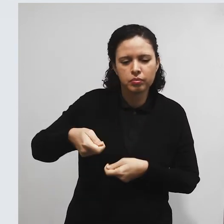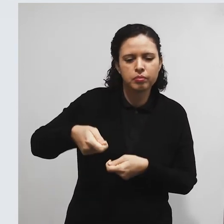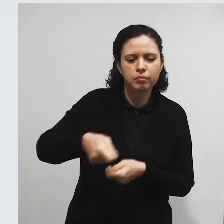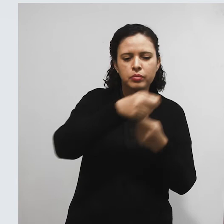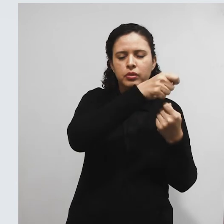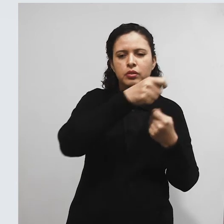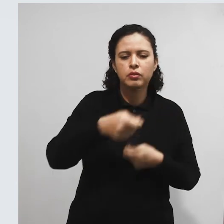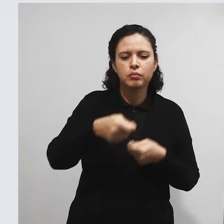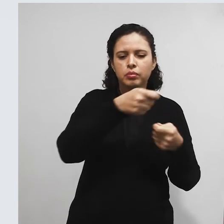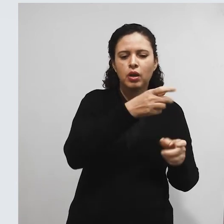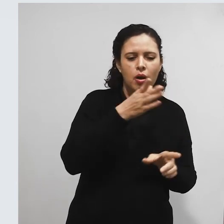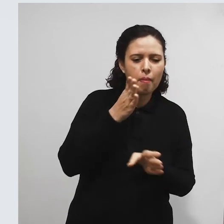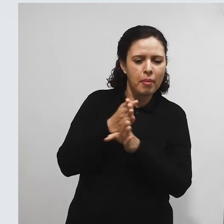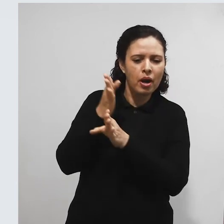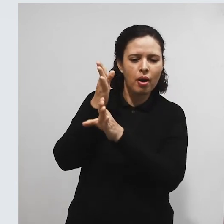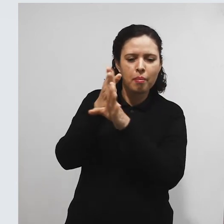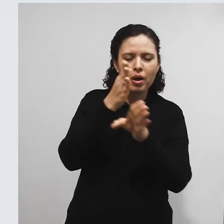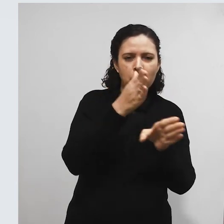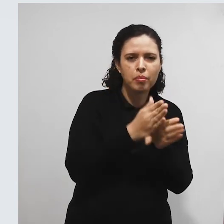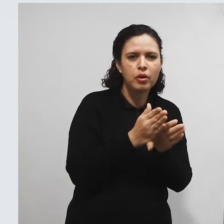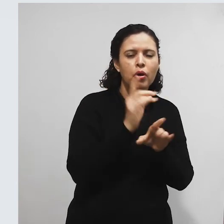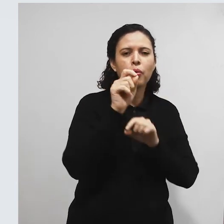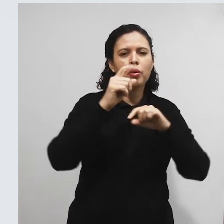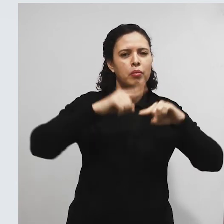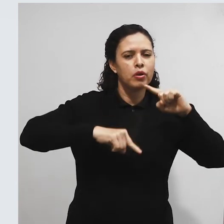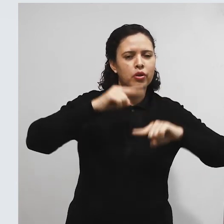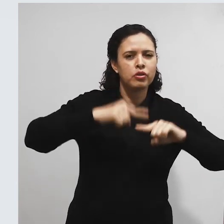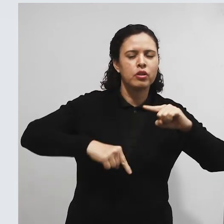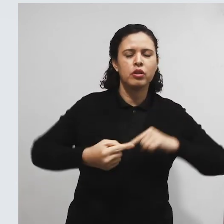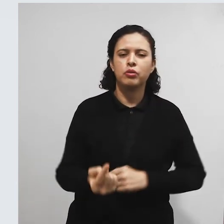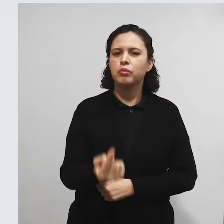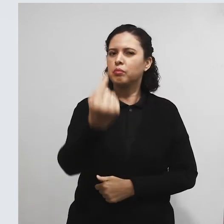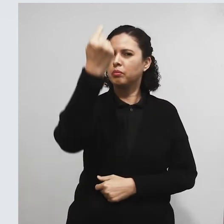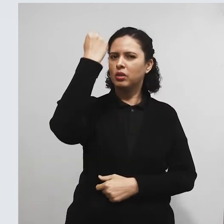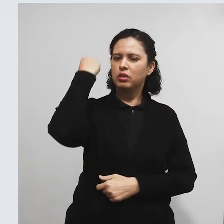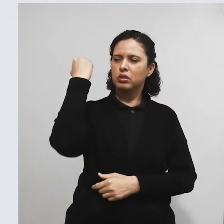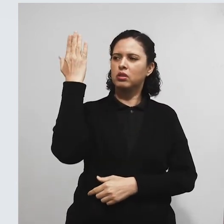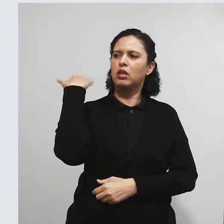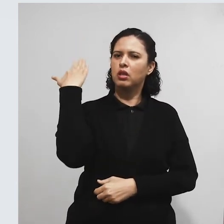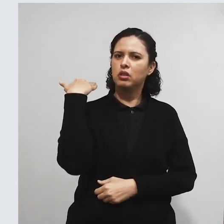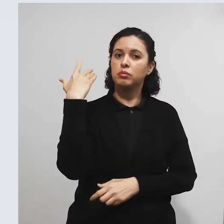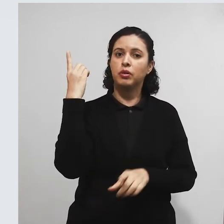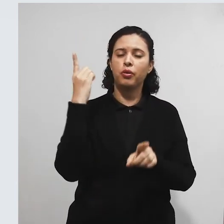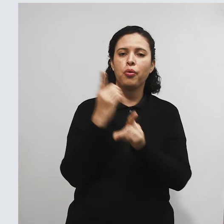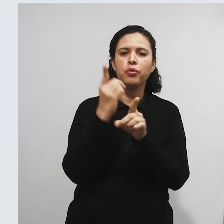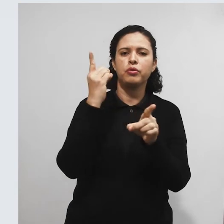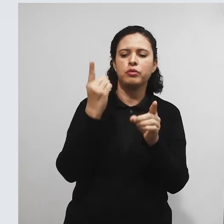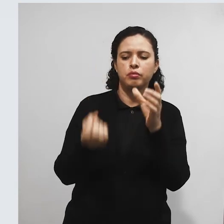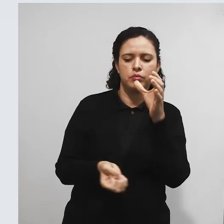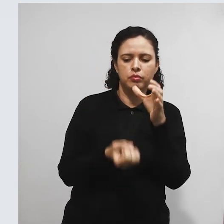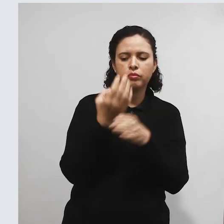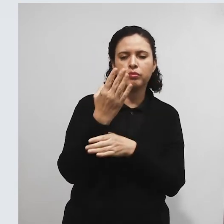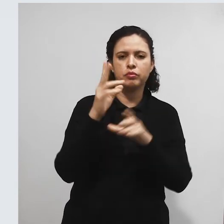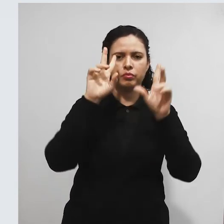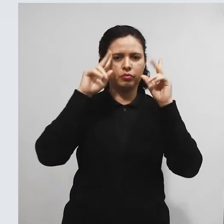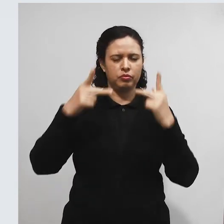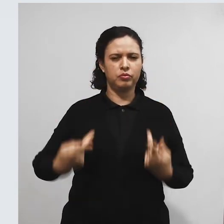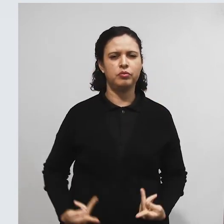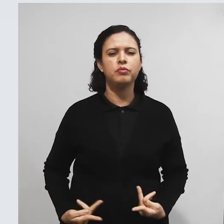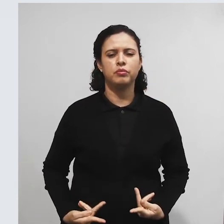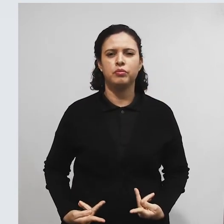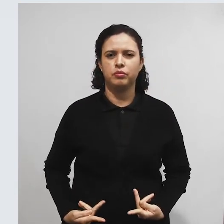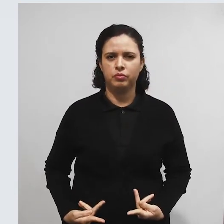buscar vestígios do passado para que pudessem encontrar as origens, né, dos seres humanos presentes